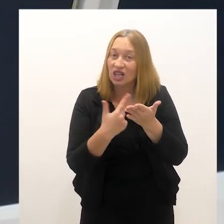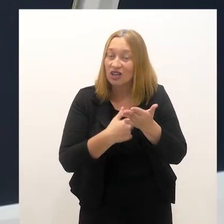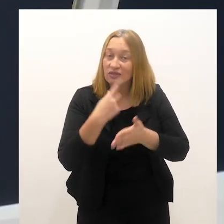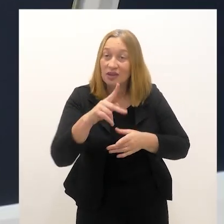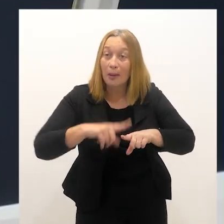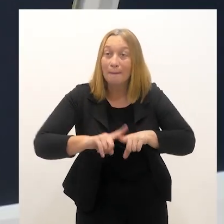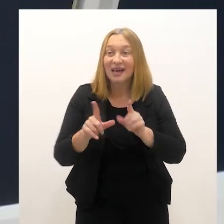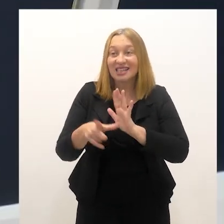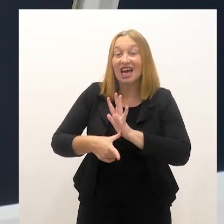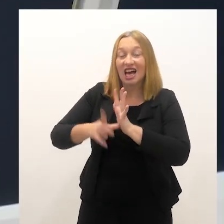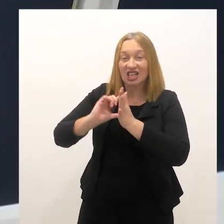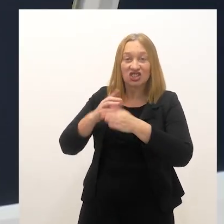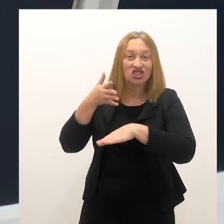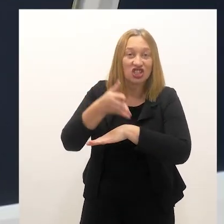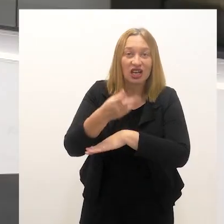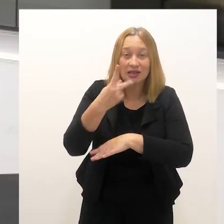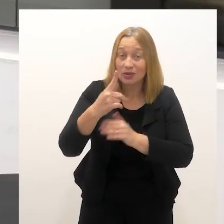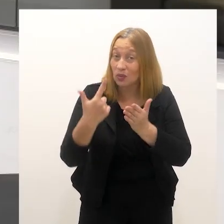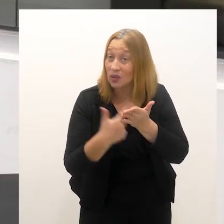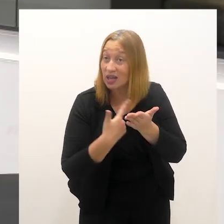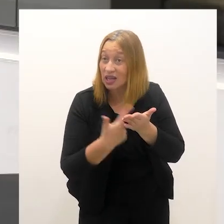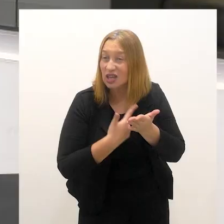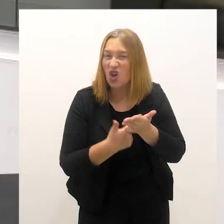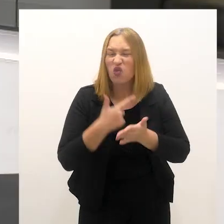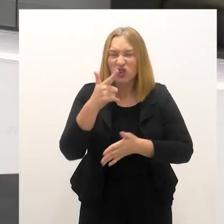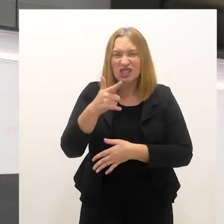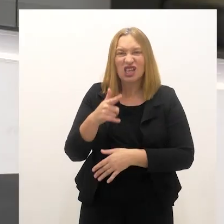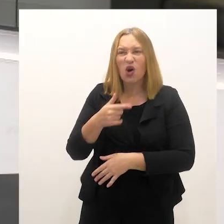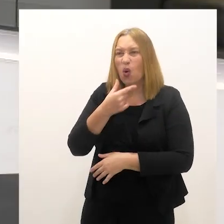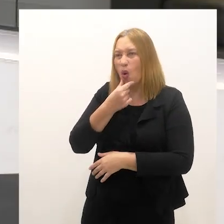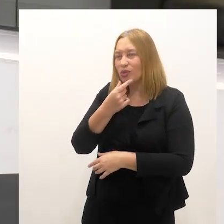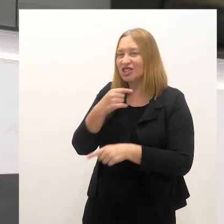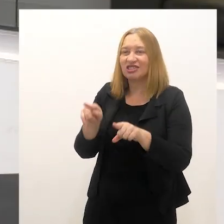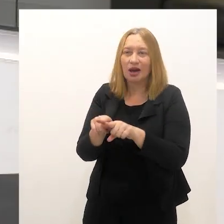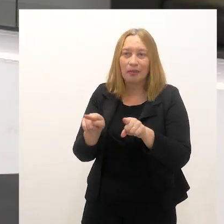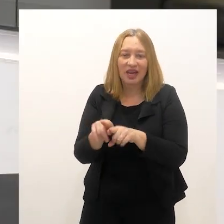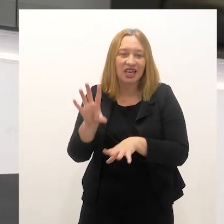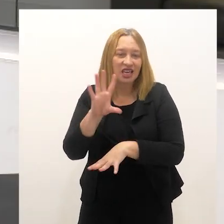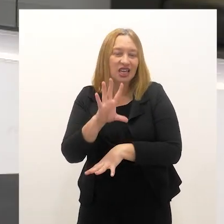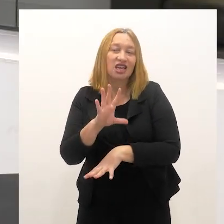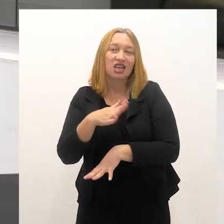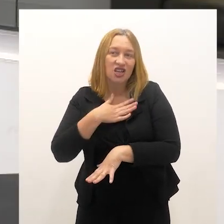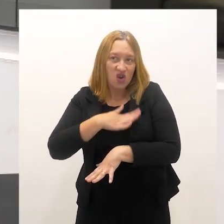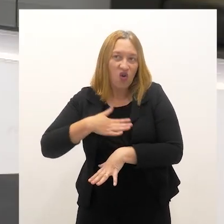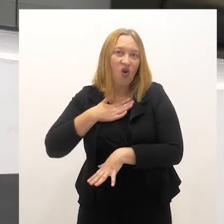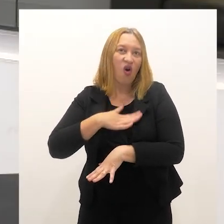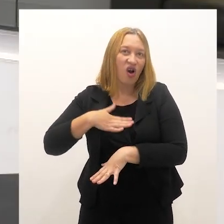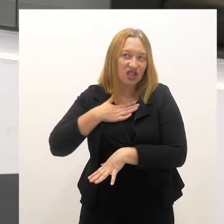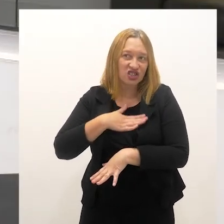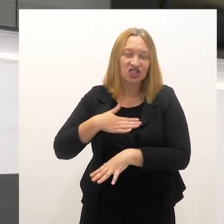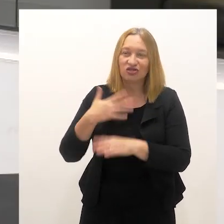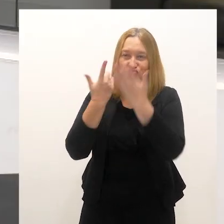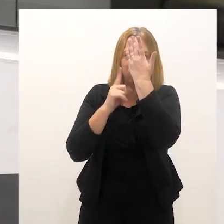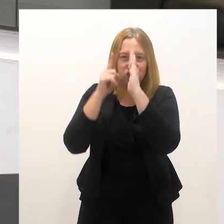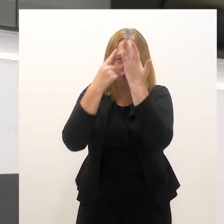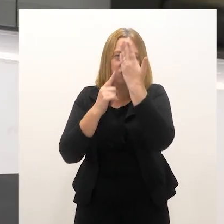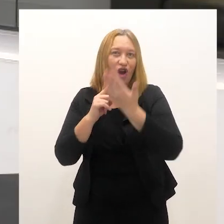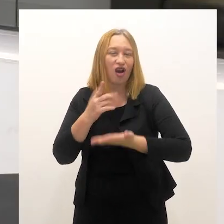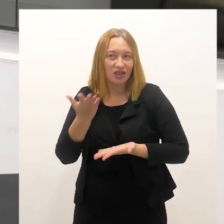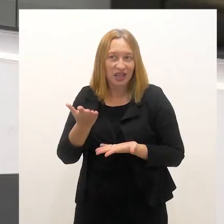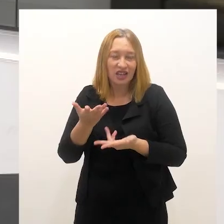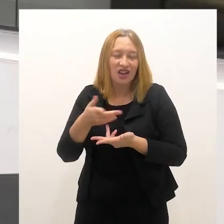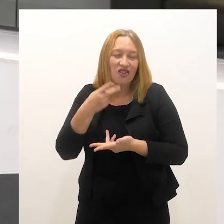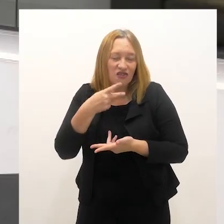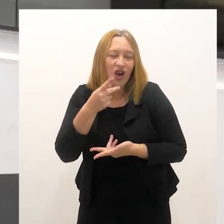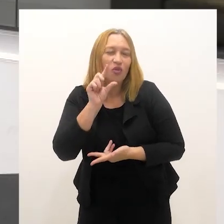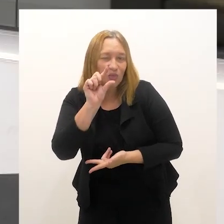seu livro. Mas antes da gente chegar no seu livro, você é um cara também apaixonado por carnaval, né? Por essas